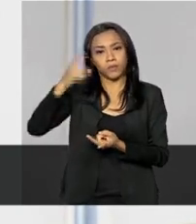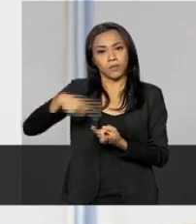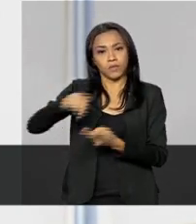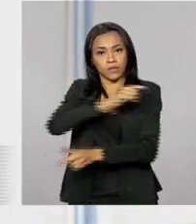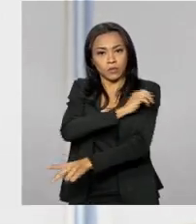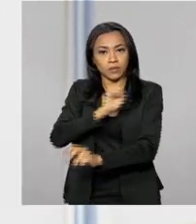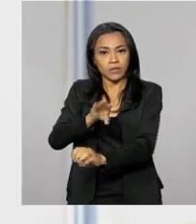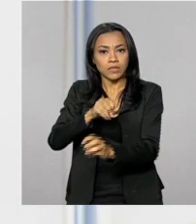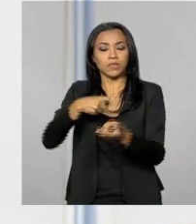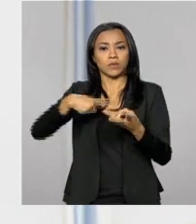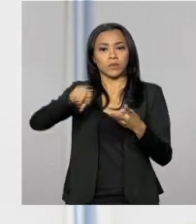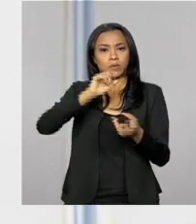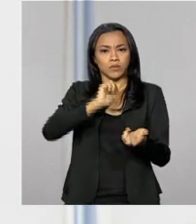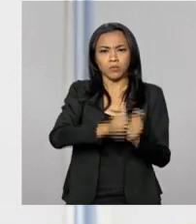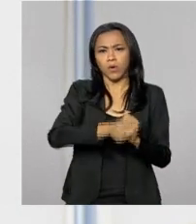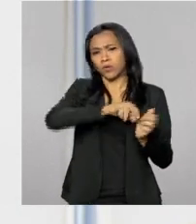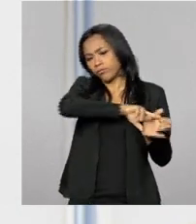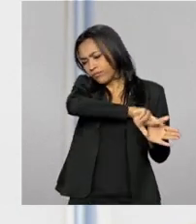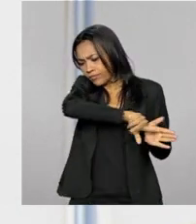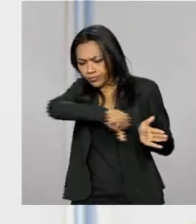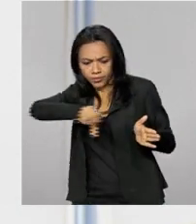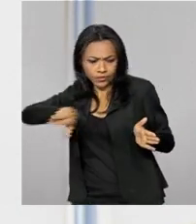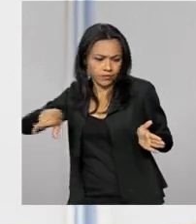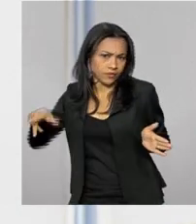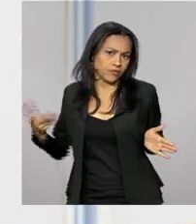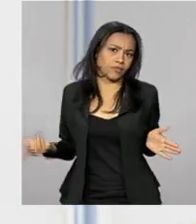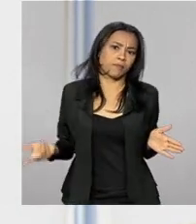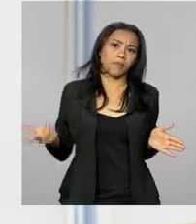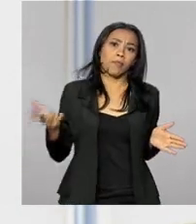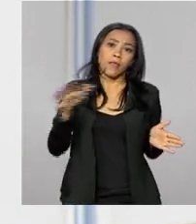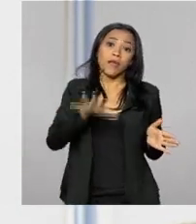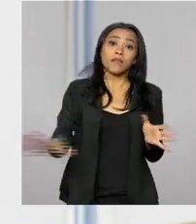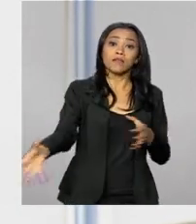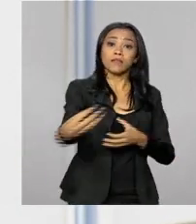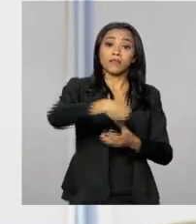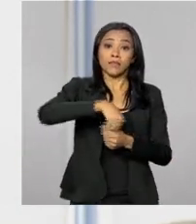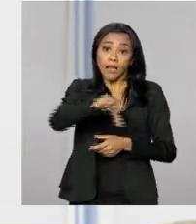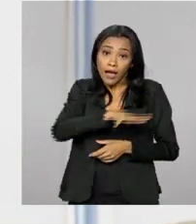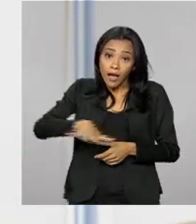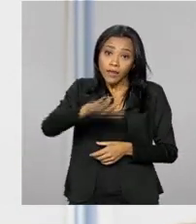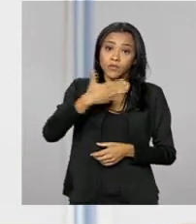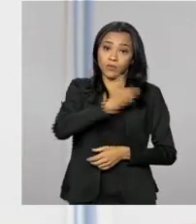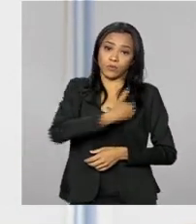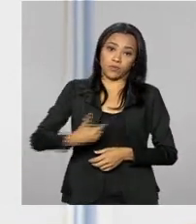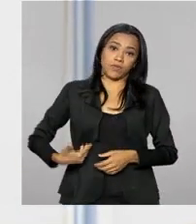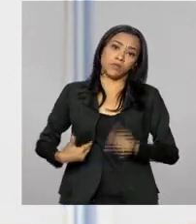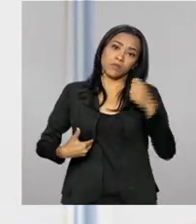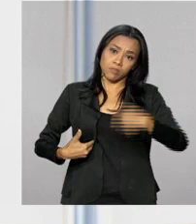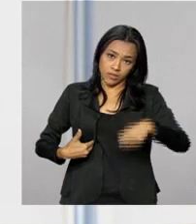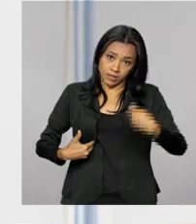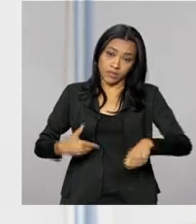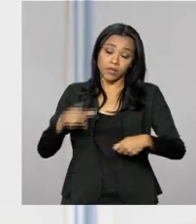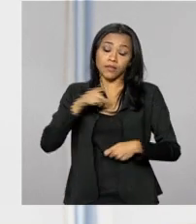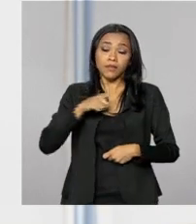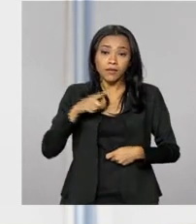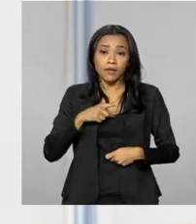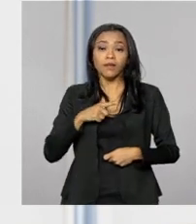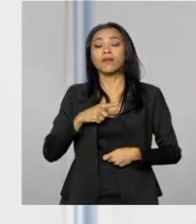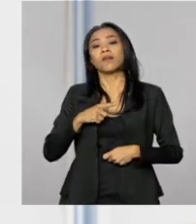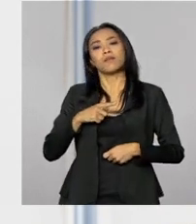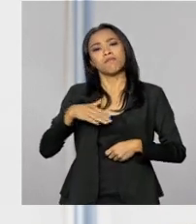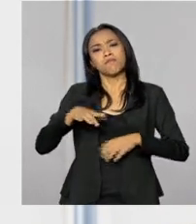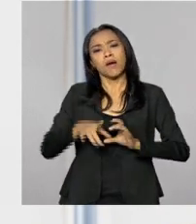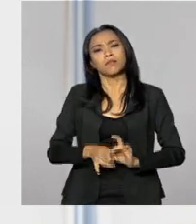desportos enfim uma infinidade de áreas do governo que precisam ter um pouco mais de liberdade para atuar